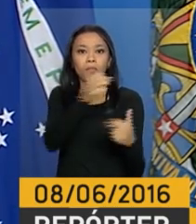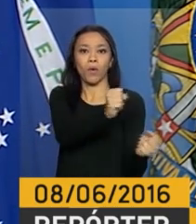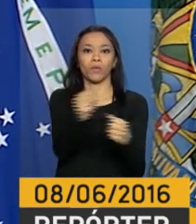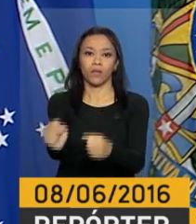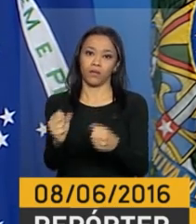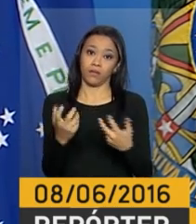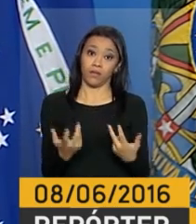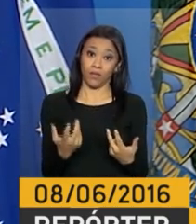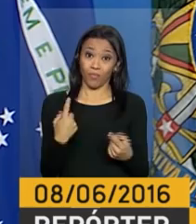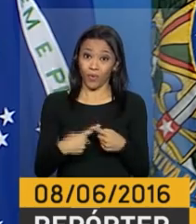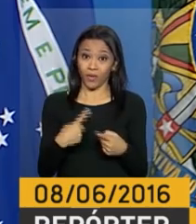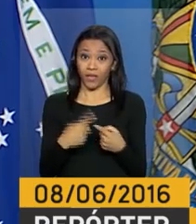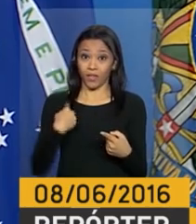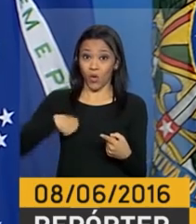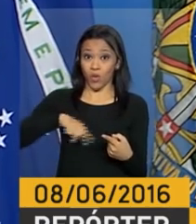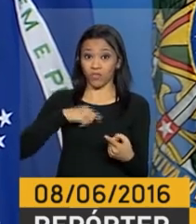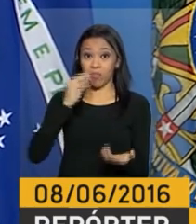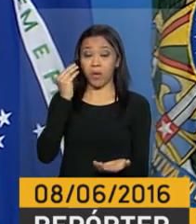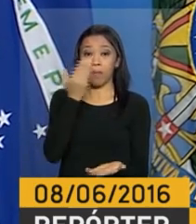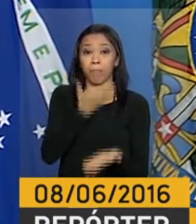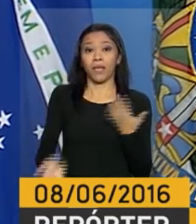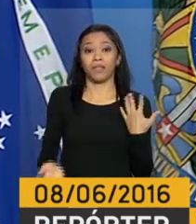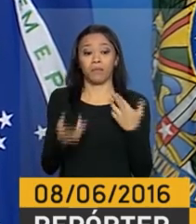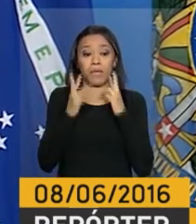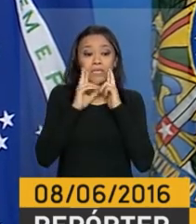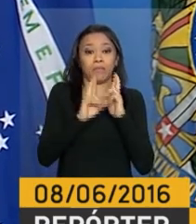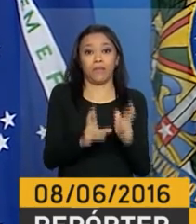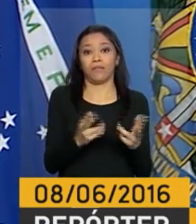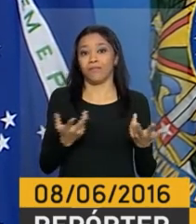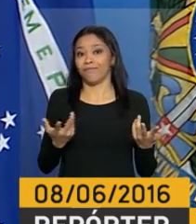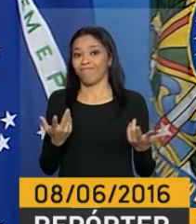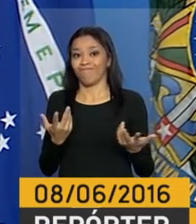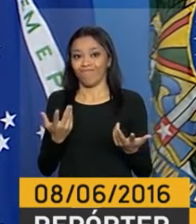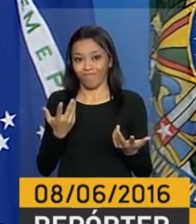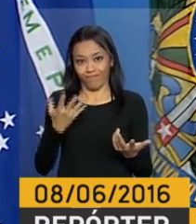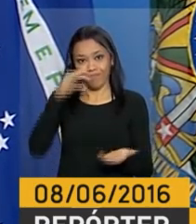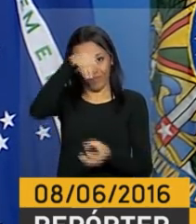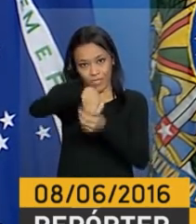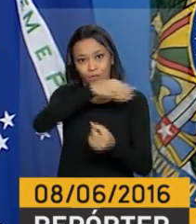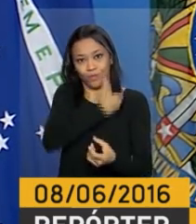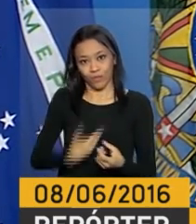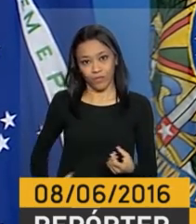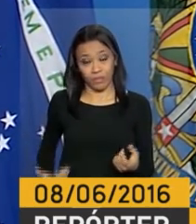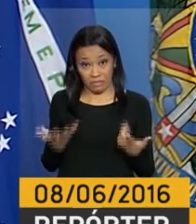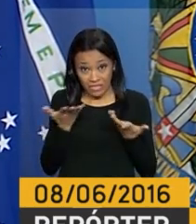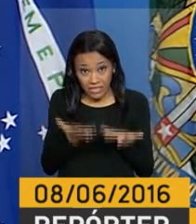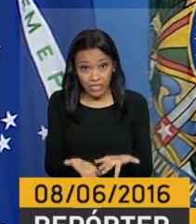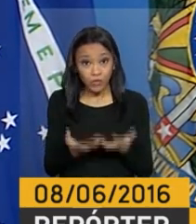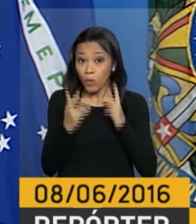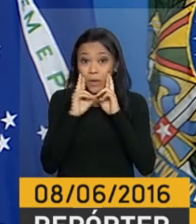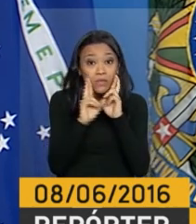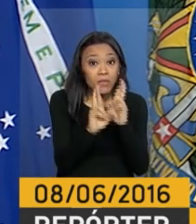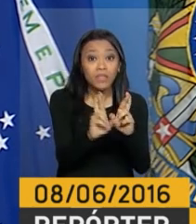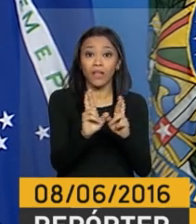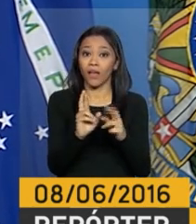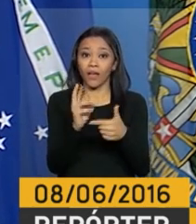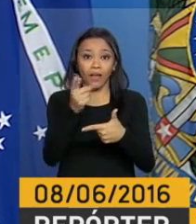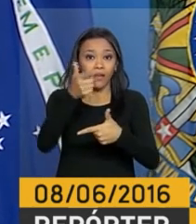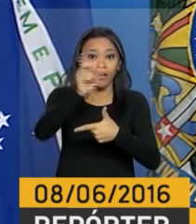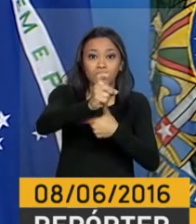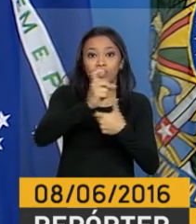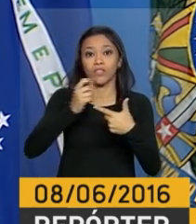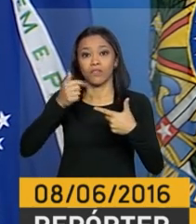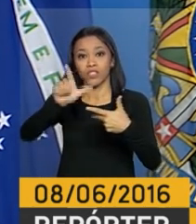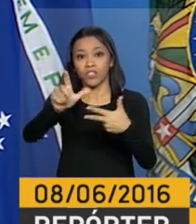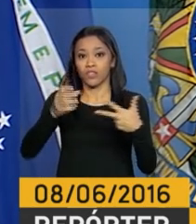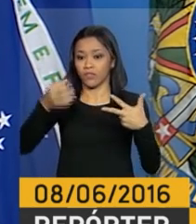reinstituído o respeito pelas instituições e este digamos desrespeito pelas instituições gera até